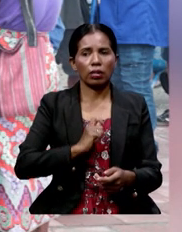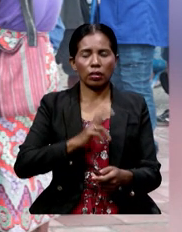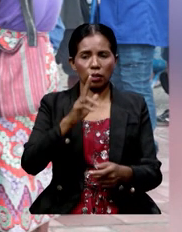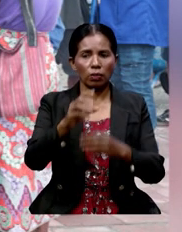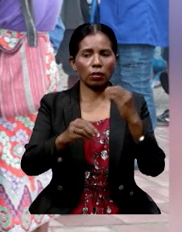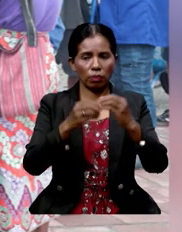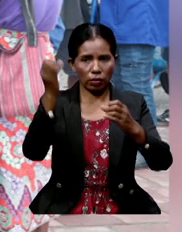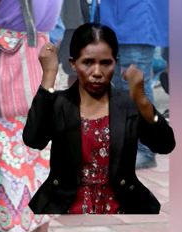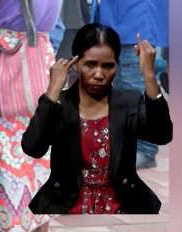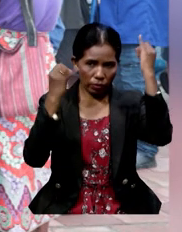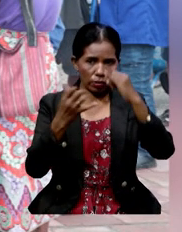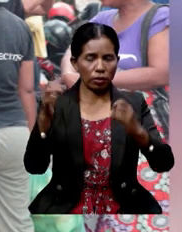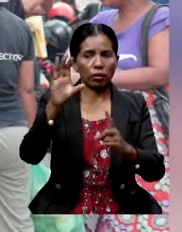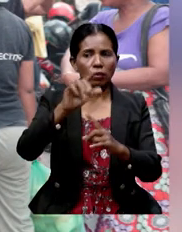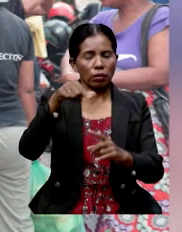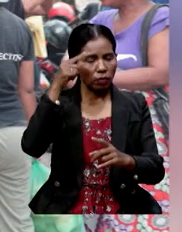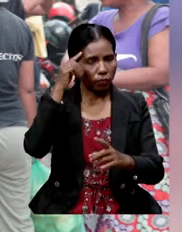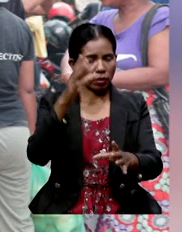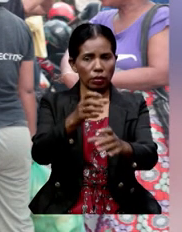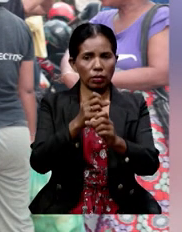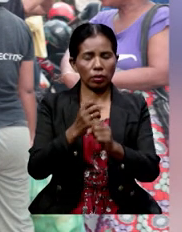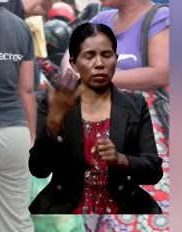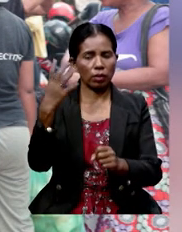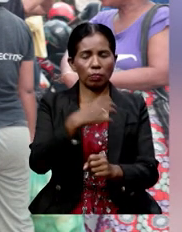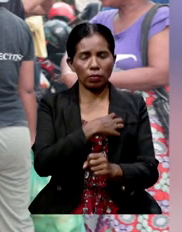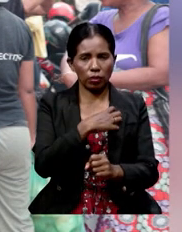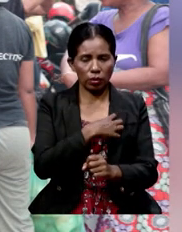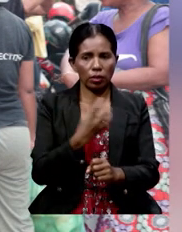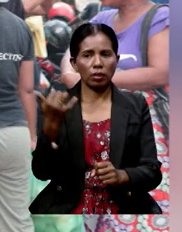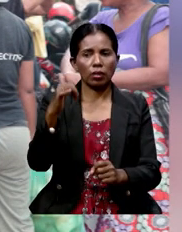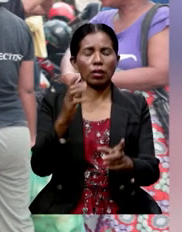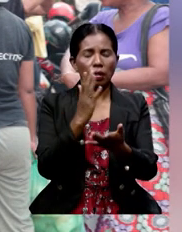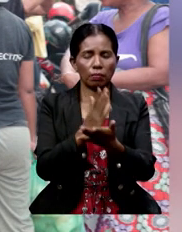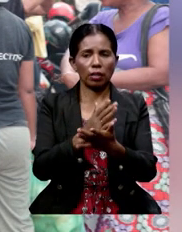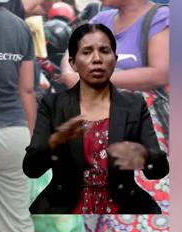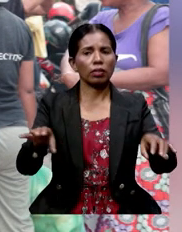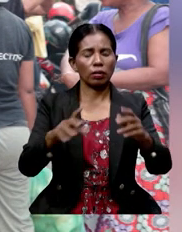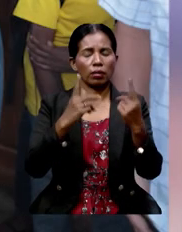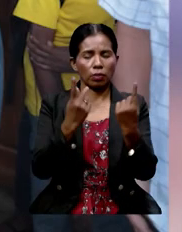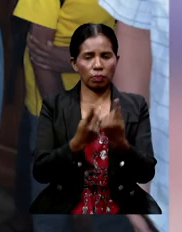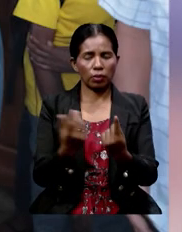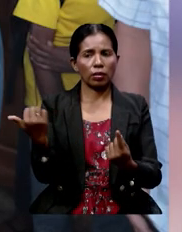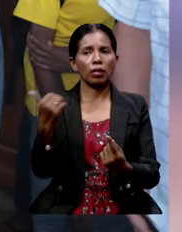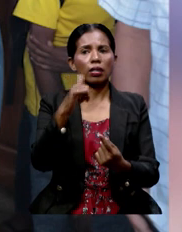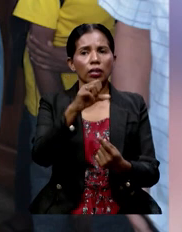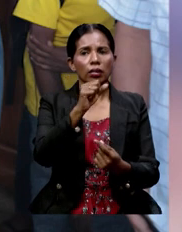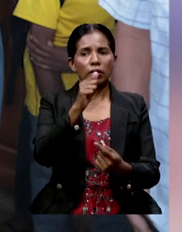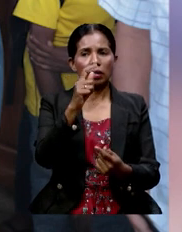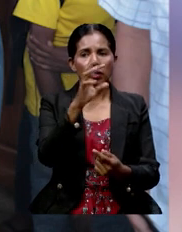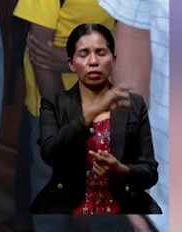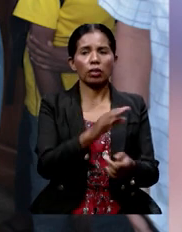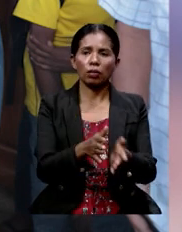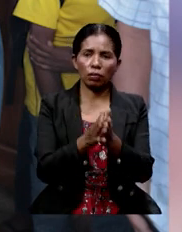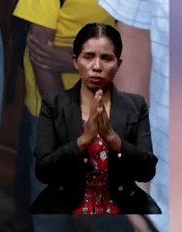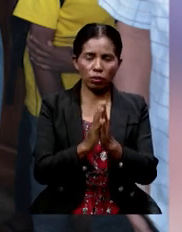ho informação nebe chefe governo Simo e a elemento polícia forense que balum tenta rapar a serviço companhia Satria Dharma no husu